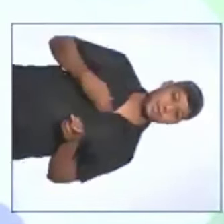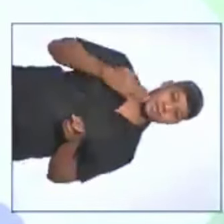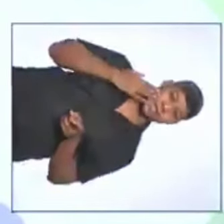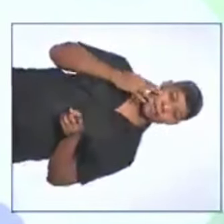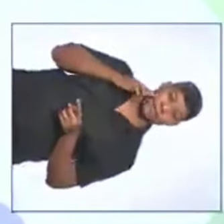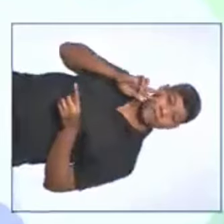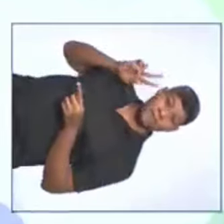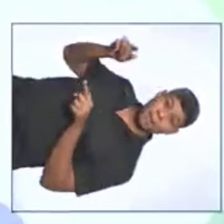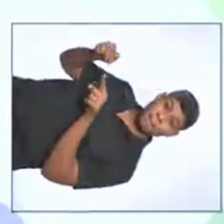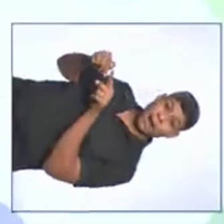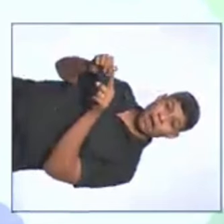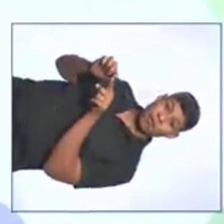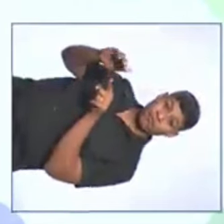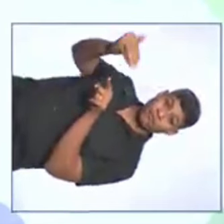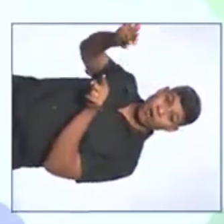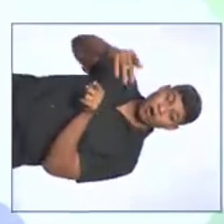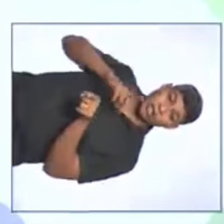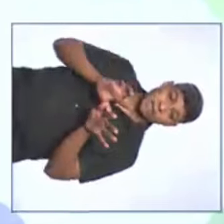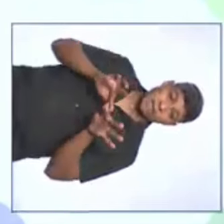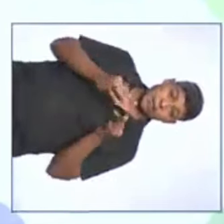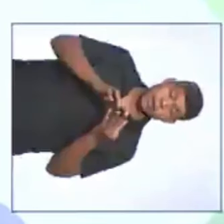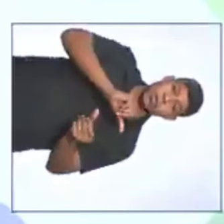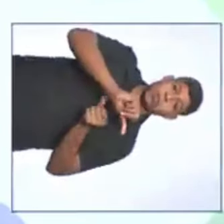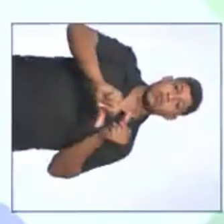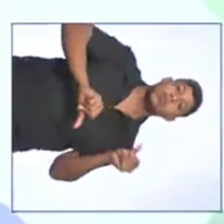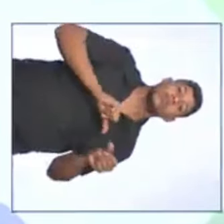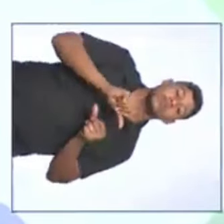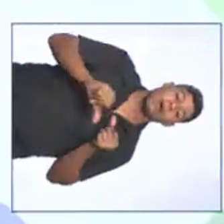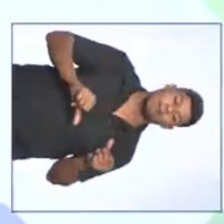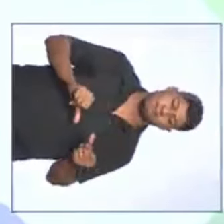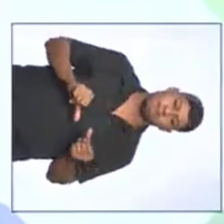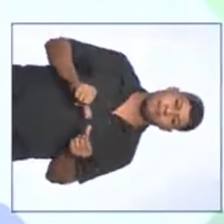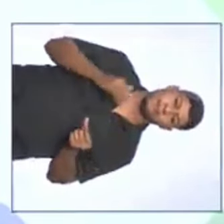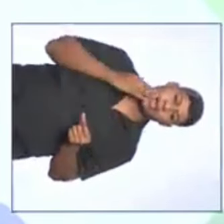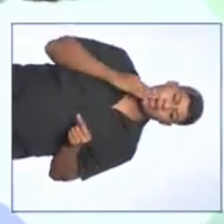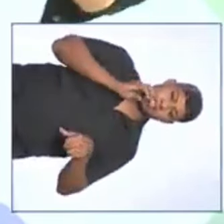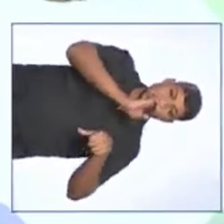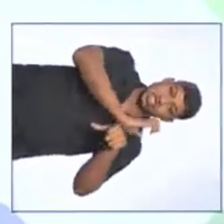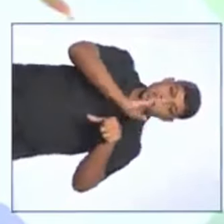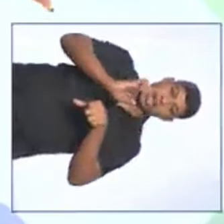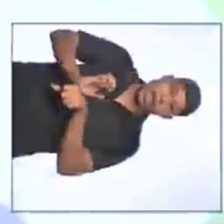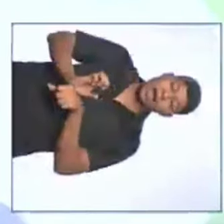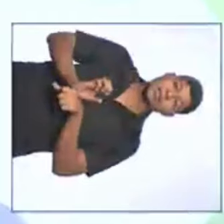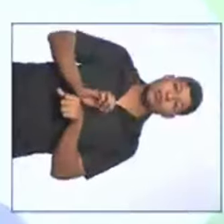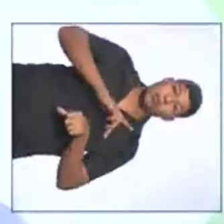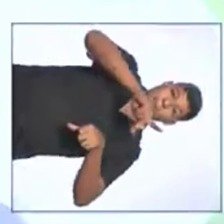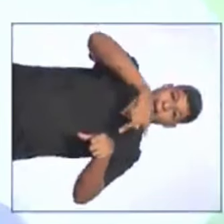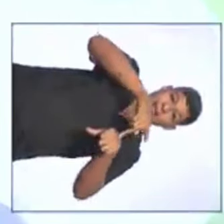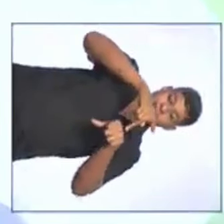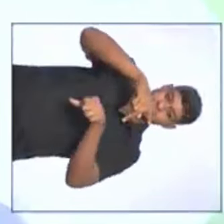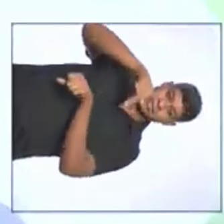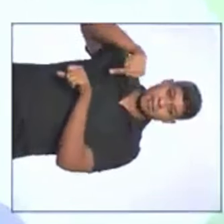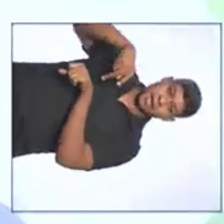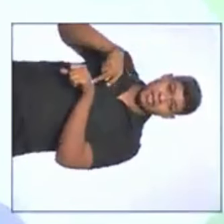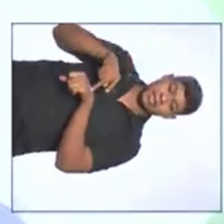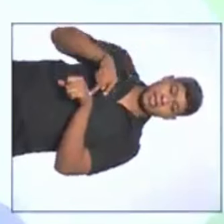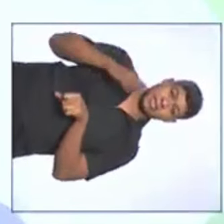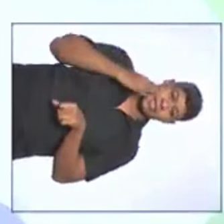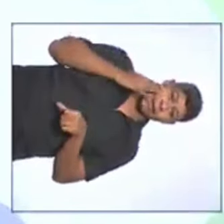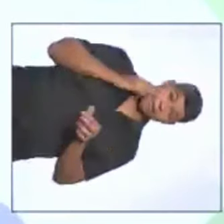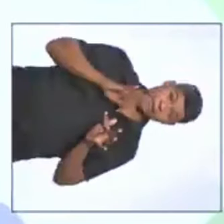lado, às vezes, o bairro do lado, essa Constituição de Família muda muito, né? De um Estado para o outro, de um país para o outro, toda essa Constituição de